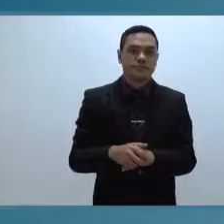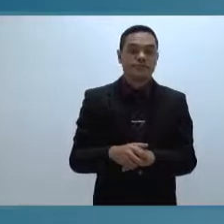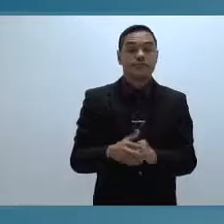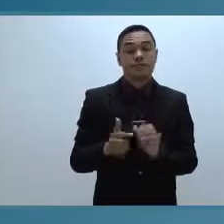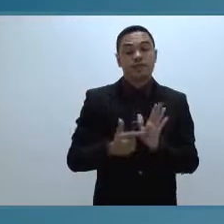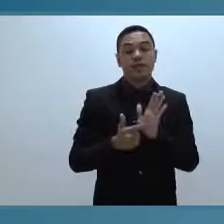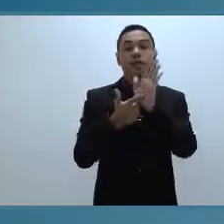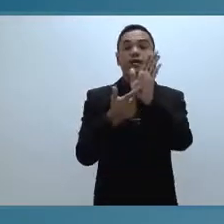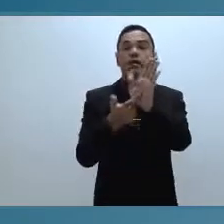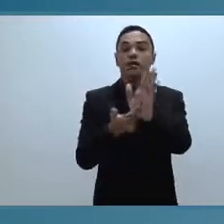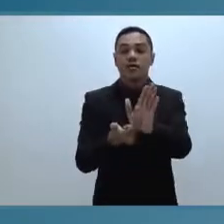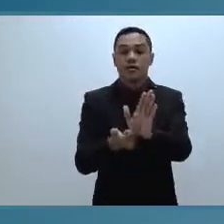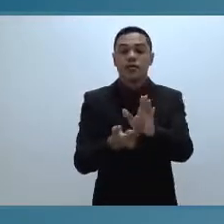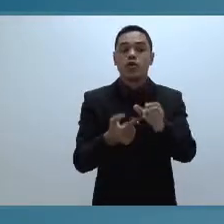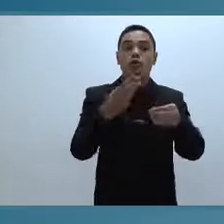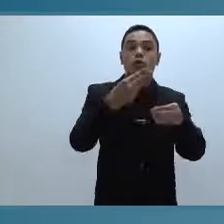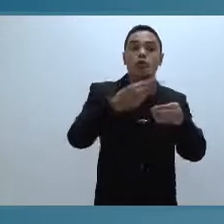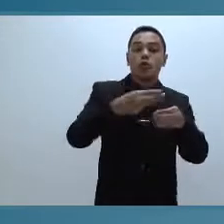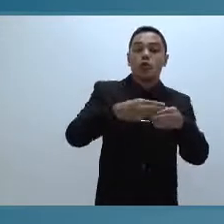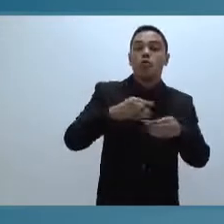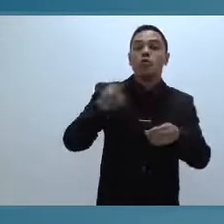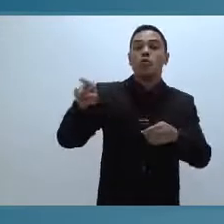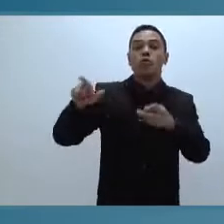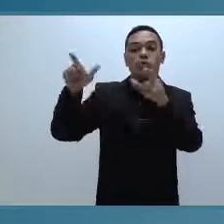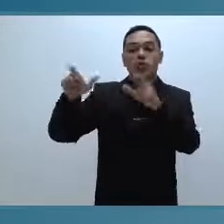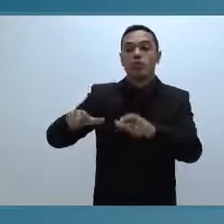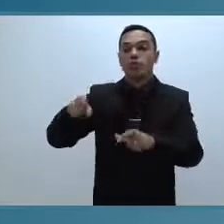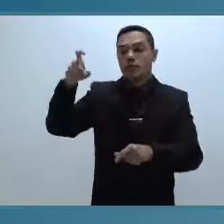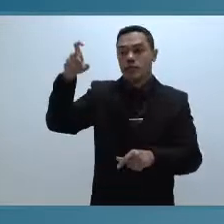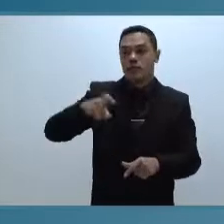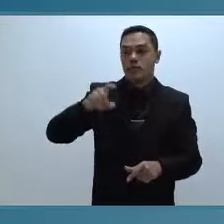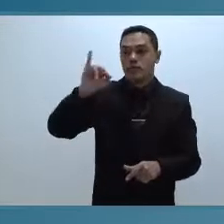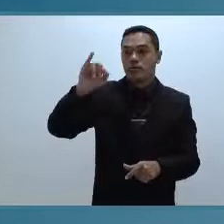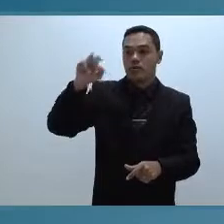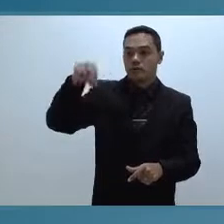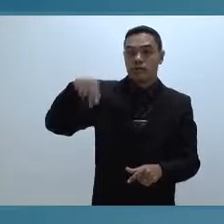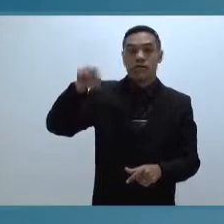que o município de Vitória do Xingu possui cerca de